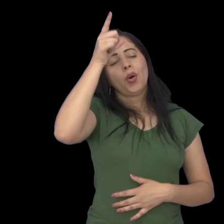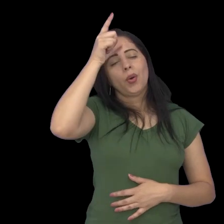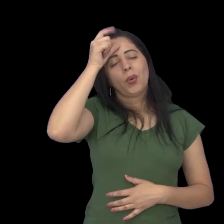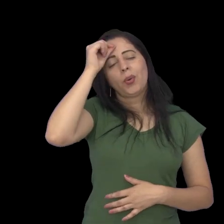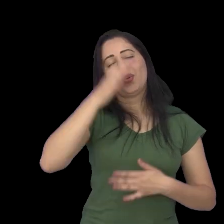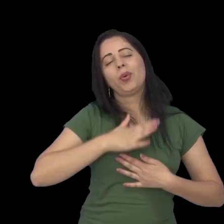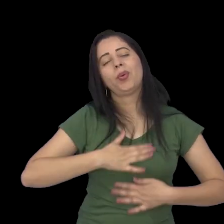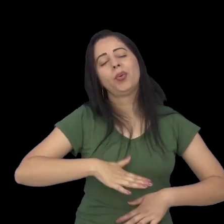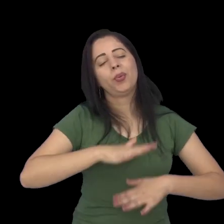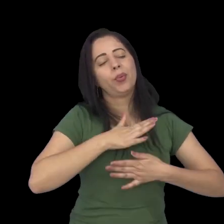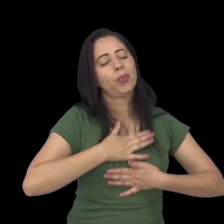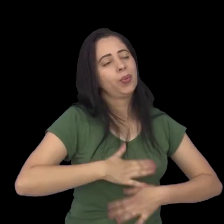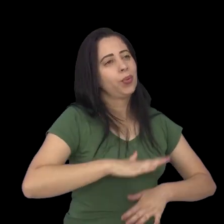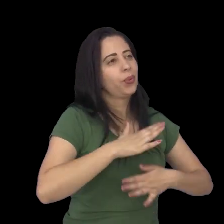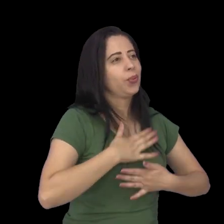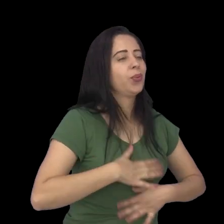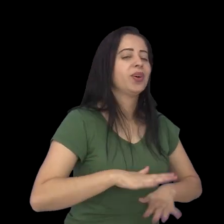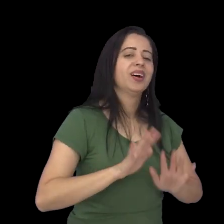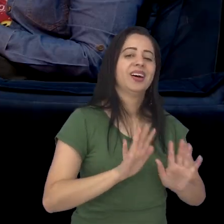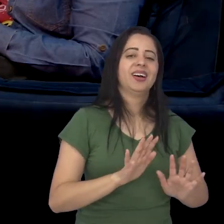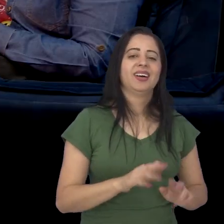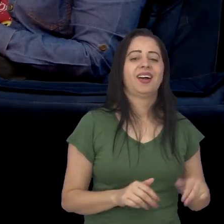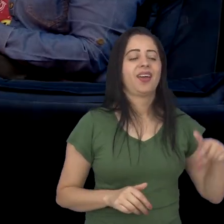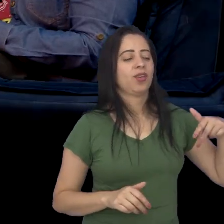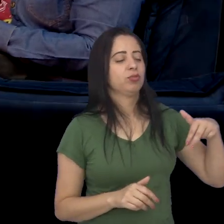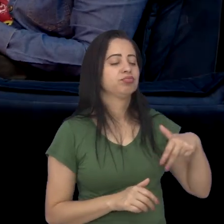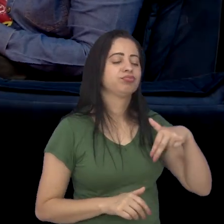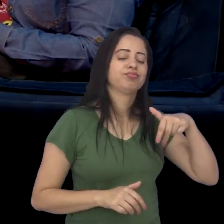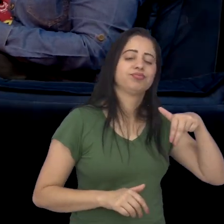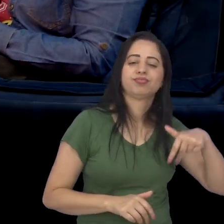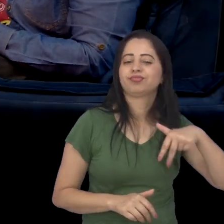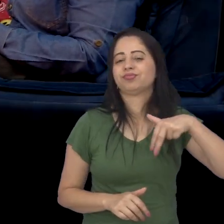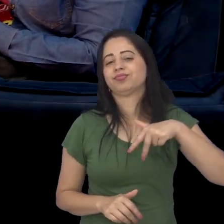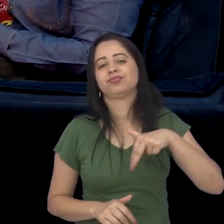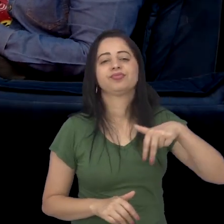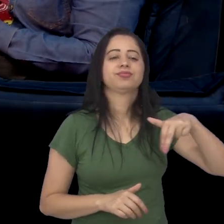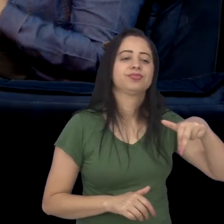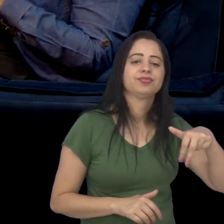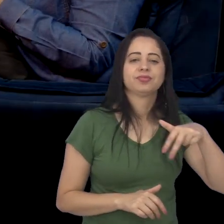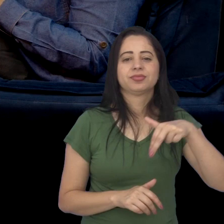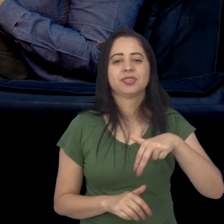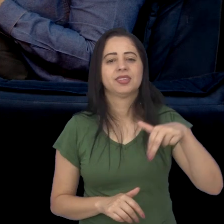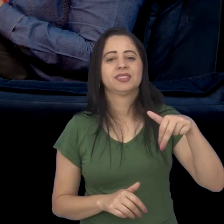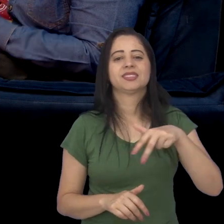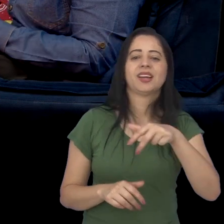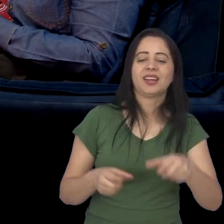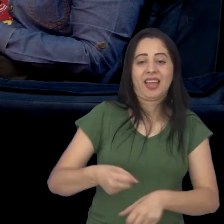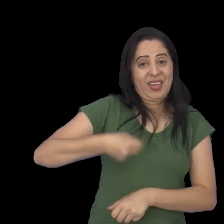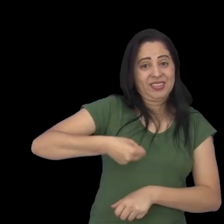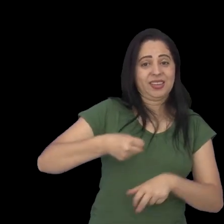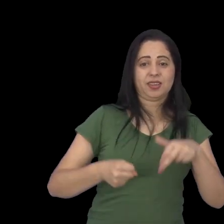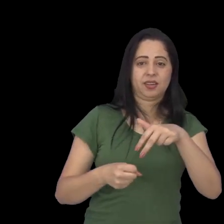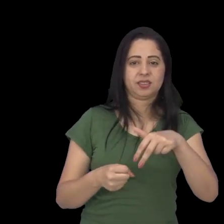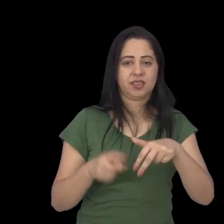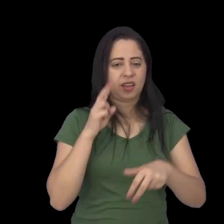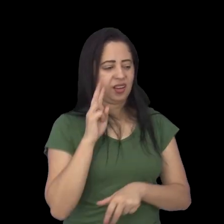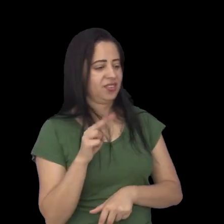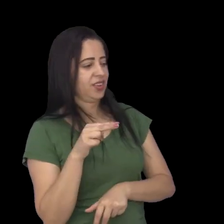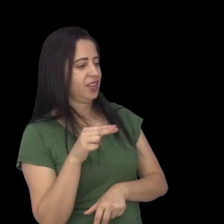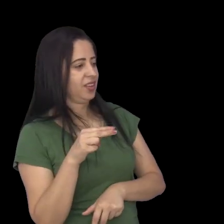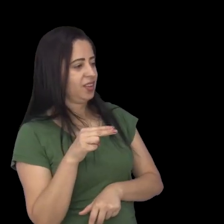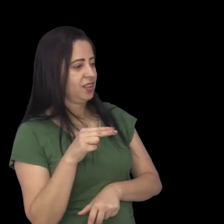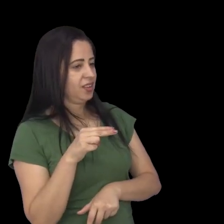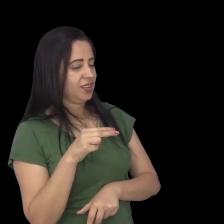aliviada, com decepção comigo mesma, cansada, né? E andar de um lado para o outro. Desci com a sacolinha, ele olhou